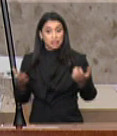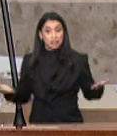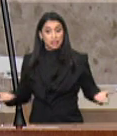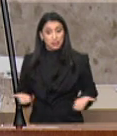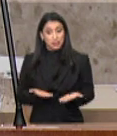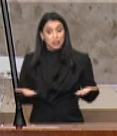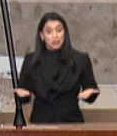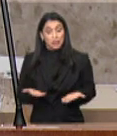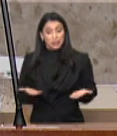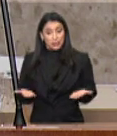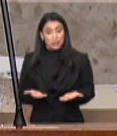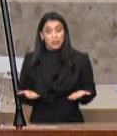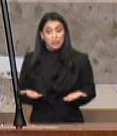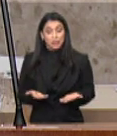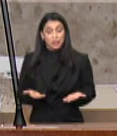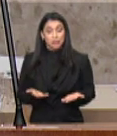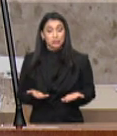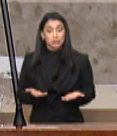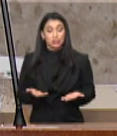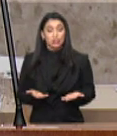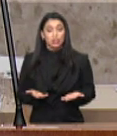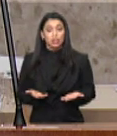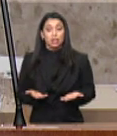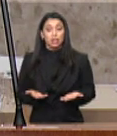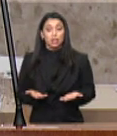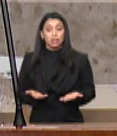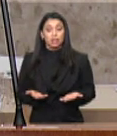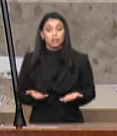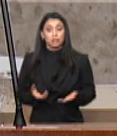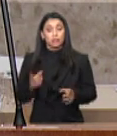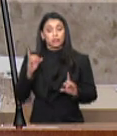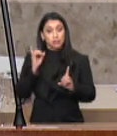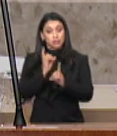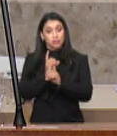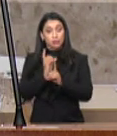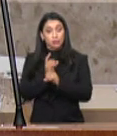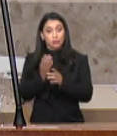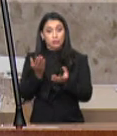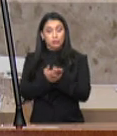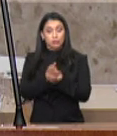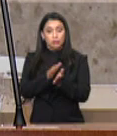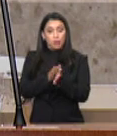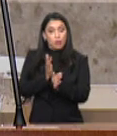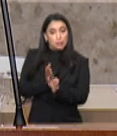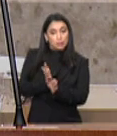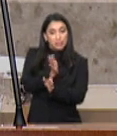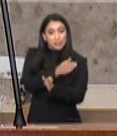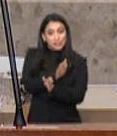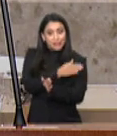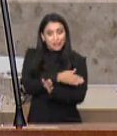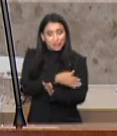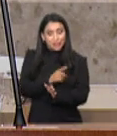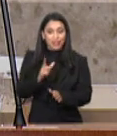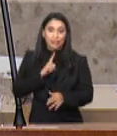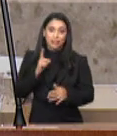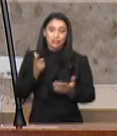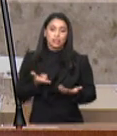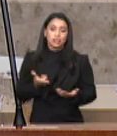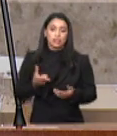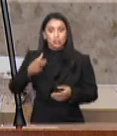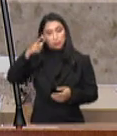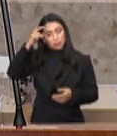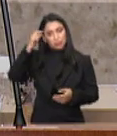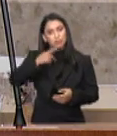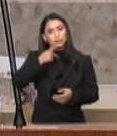na brilhante manifestação no nosso encontro sobre precedentes. O ministro Luiz Roberto